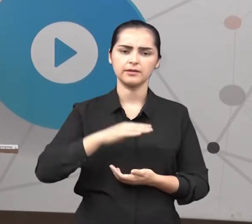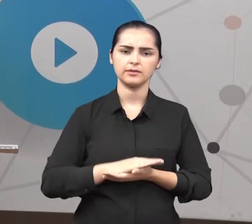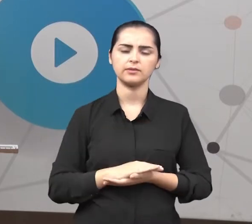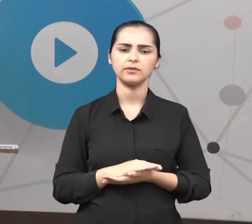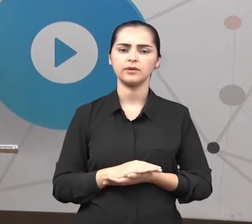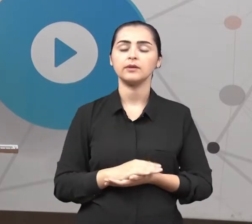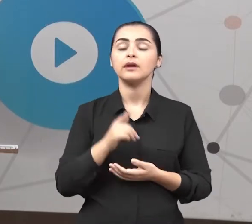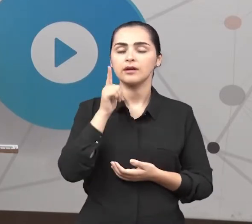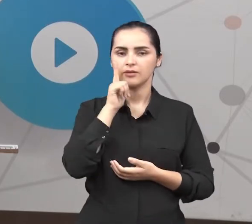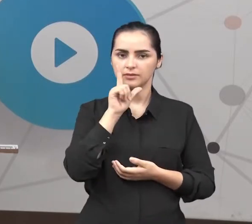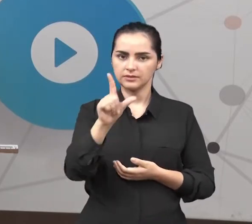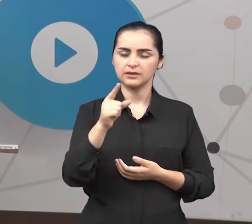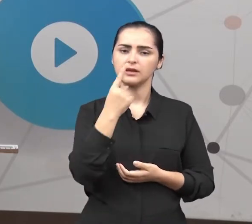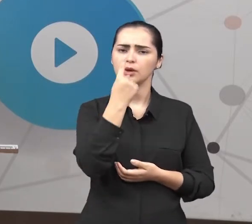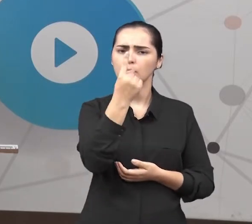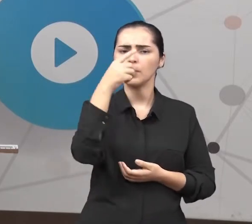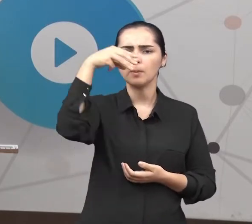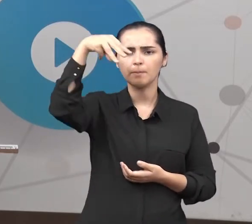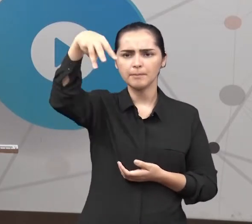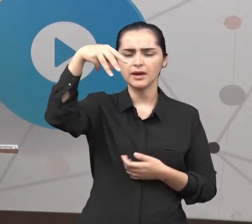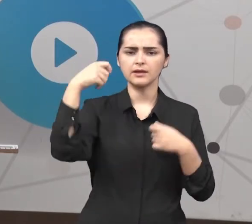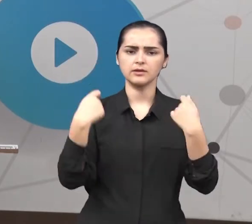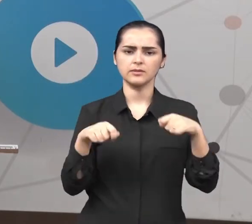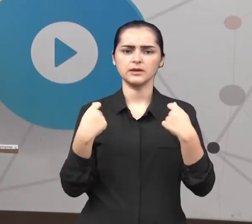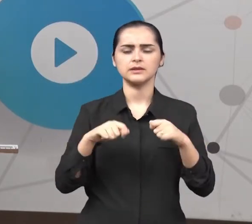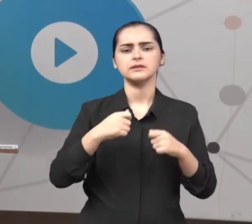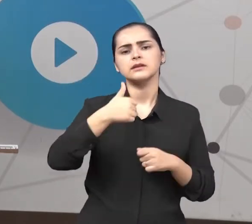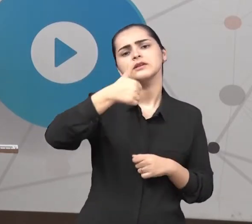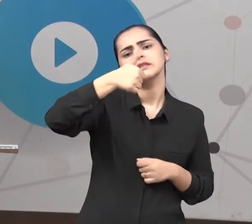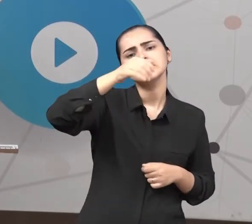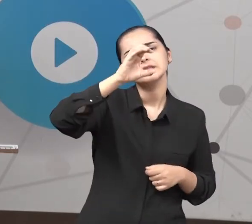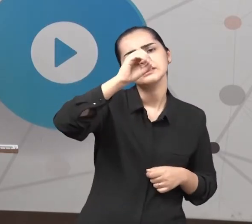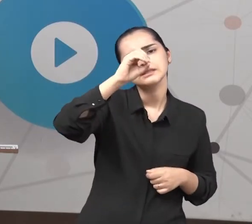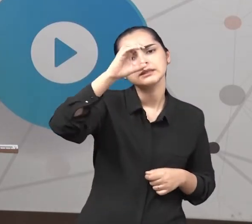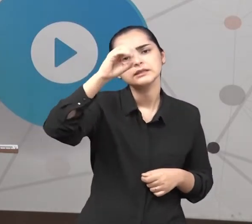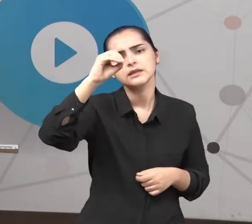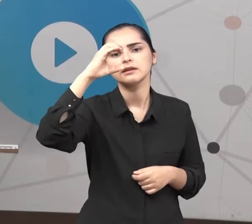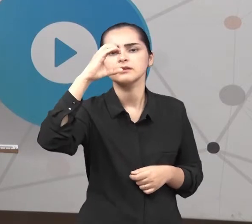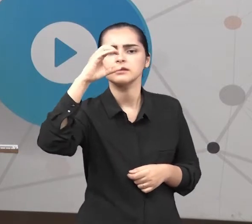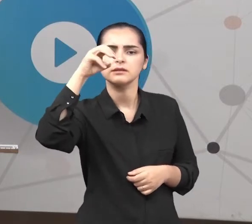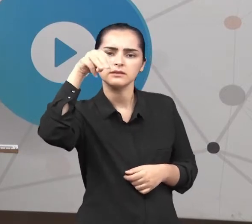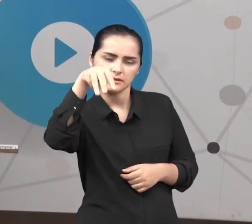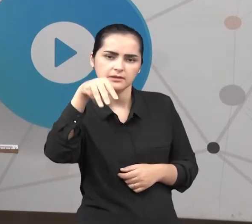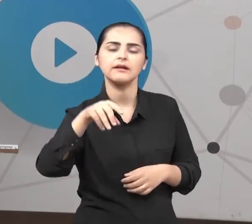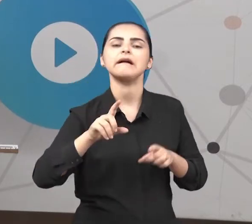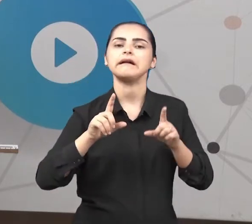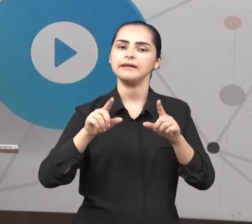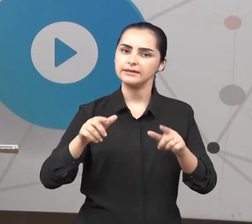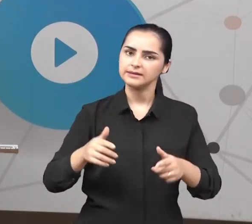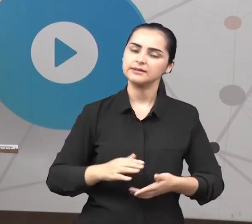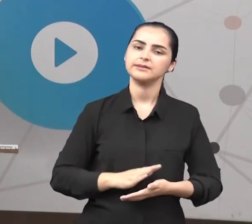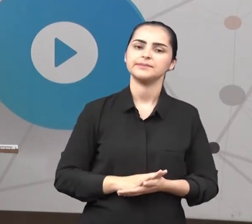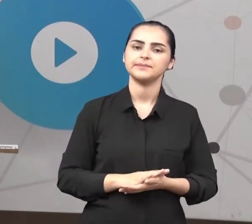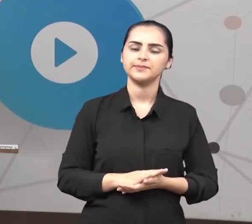a 1 metro, precisamos de 100 centímetros. Isso mesmo.